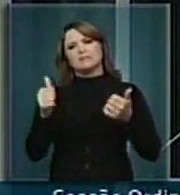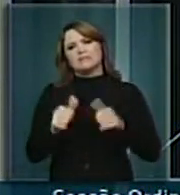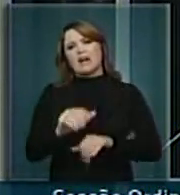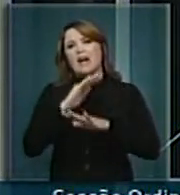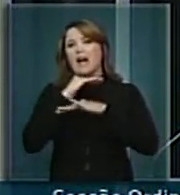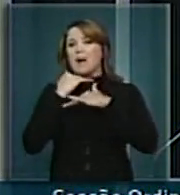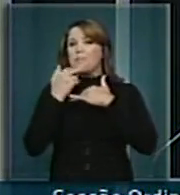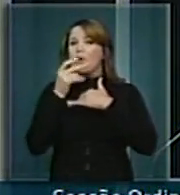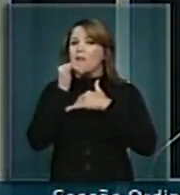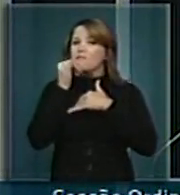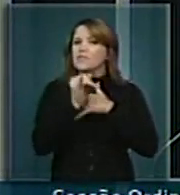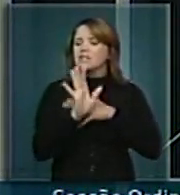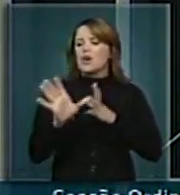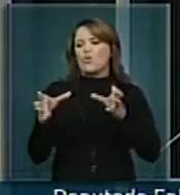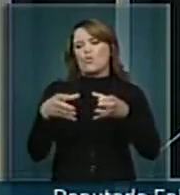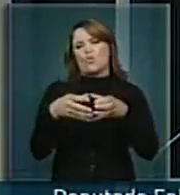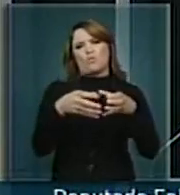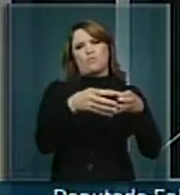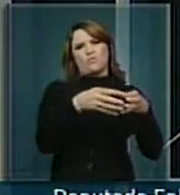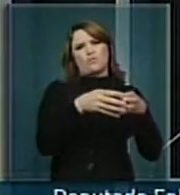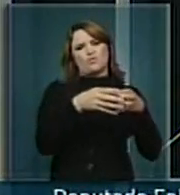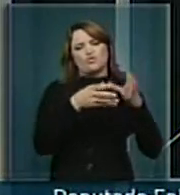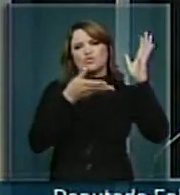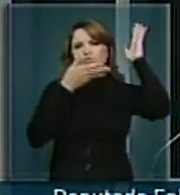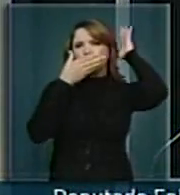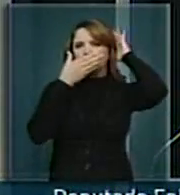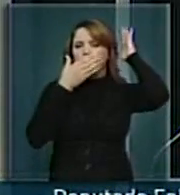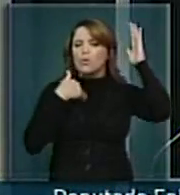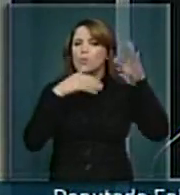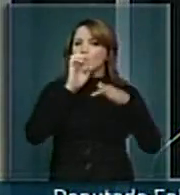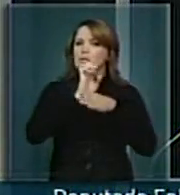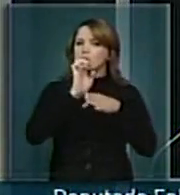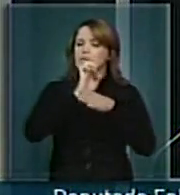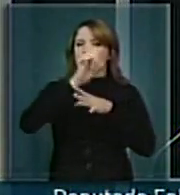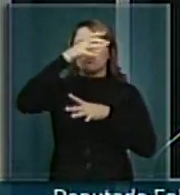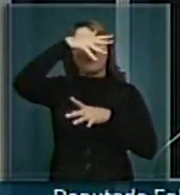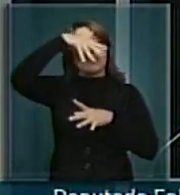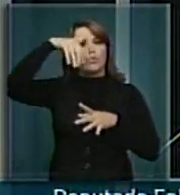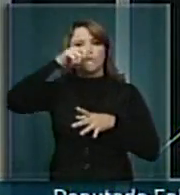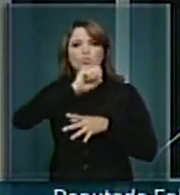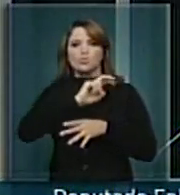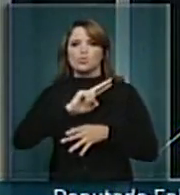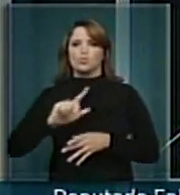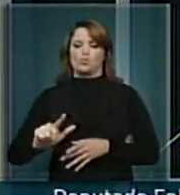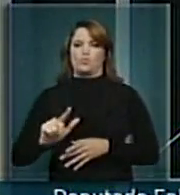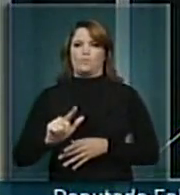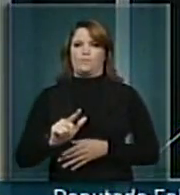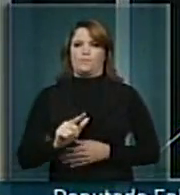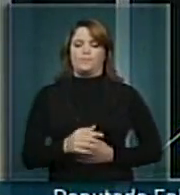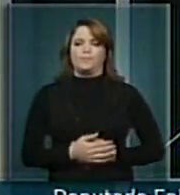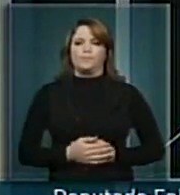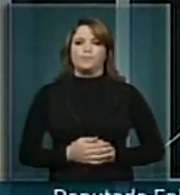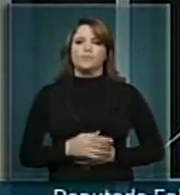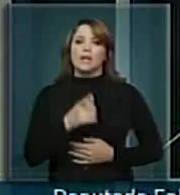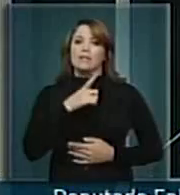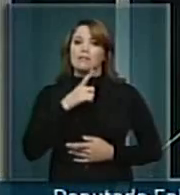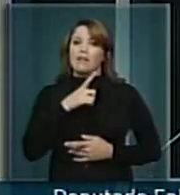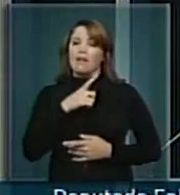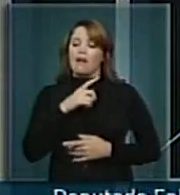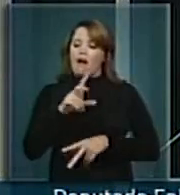morte anunciada de etnias e nações. Meu estado, senhor presidente, o Mato Grosso do Sul, tem